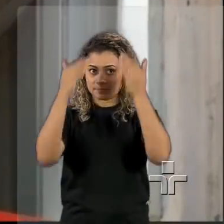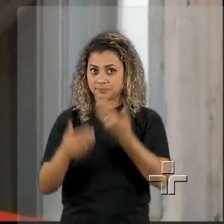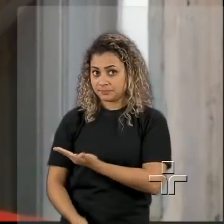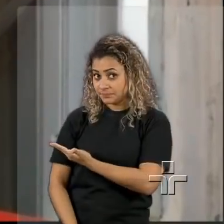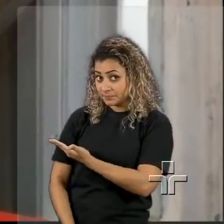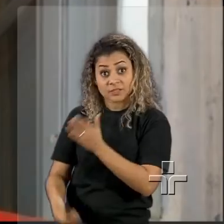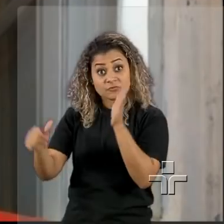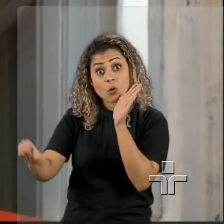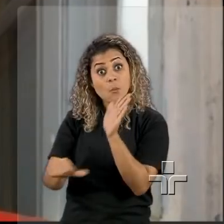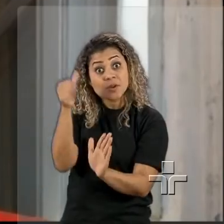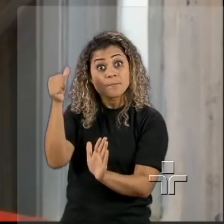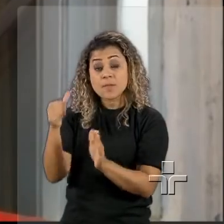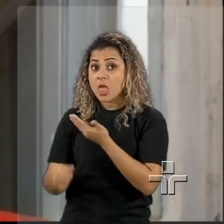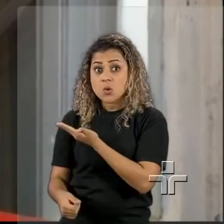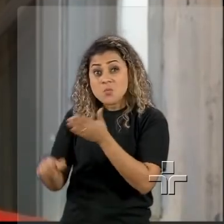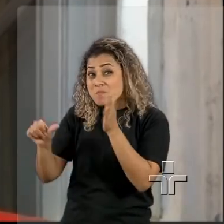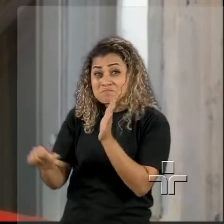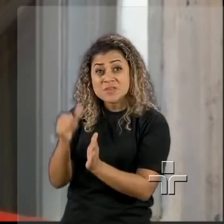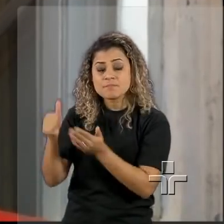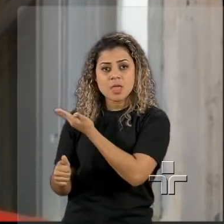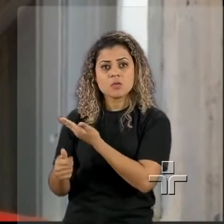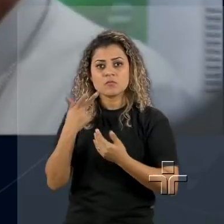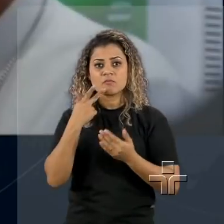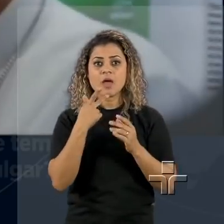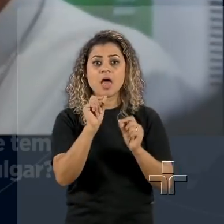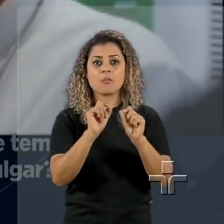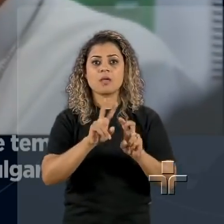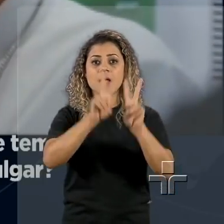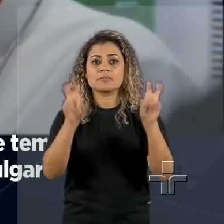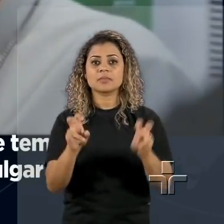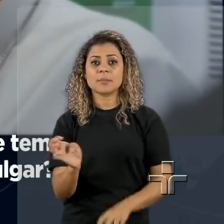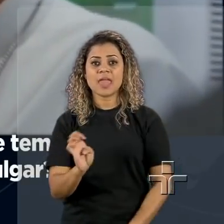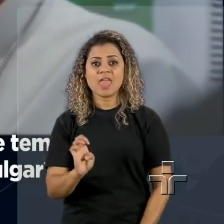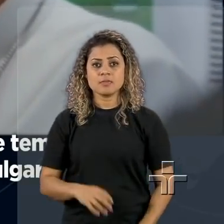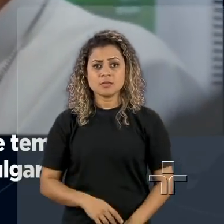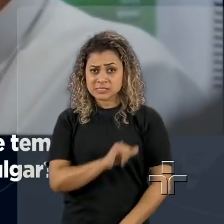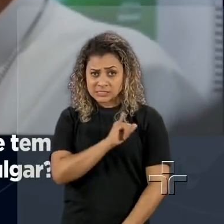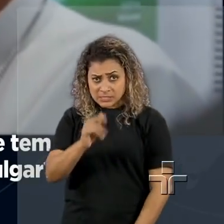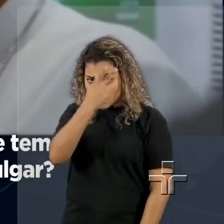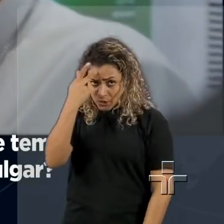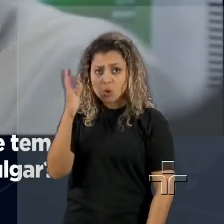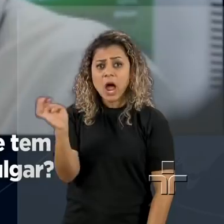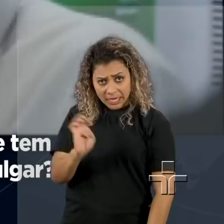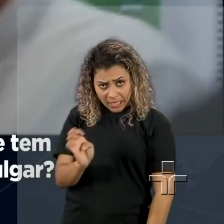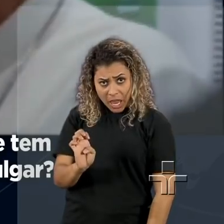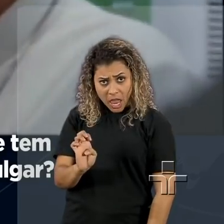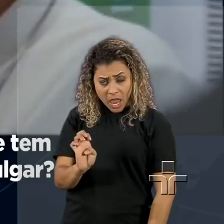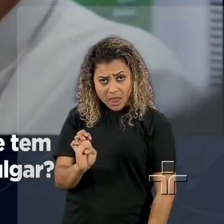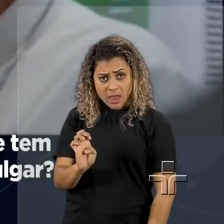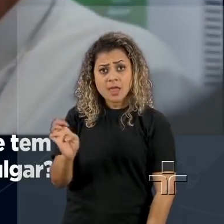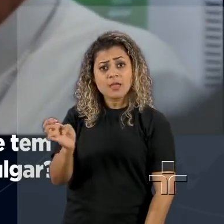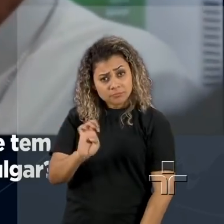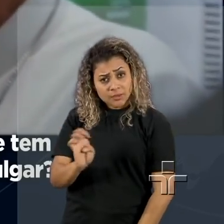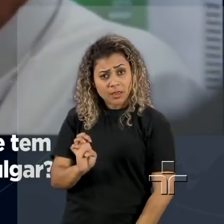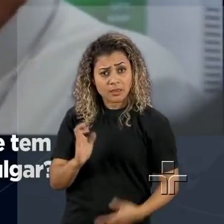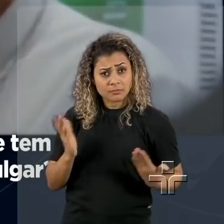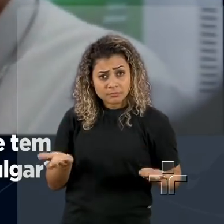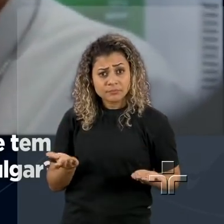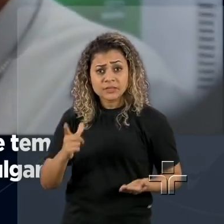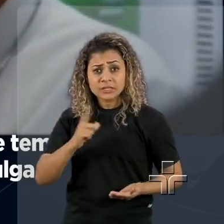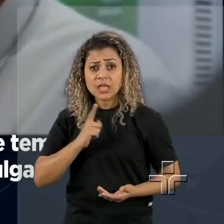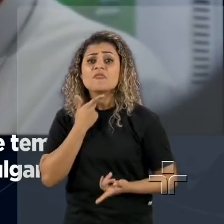concurso venezuelana. Então seria uma tristeza a Venezuela perder esse último recurso de identidade. Só